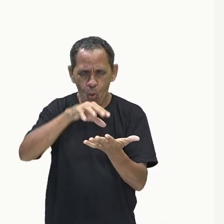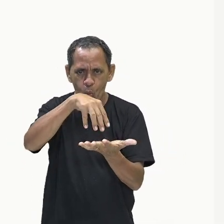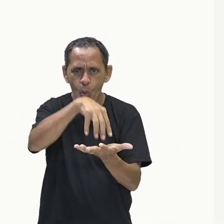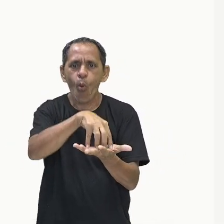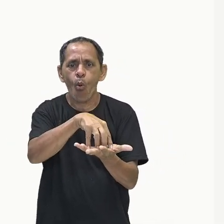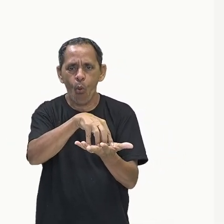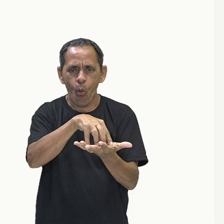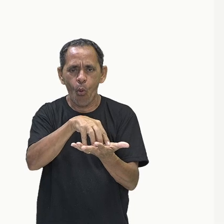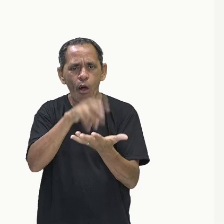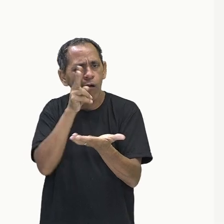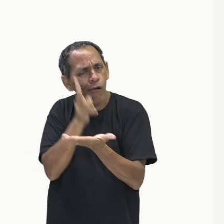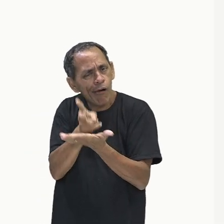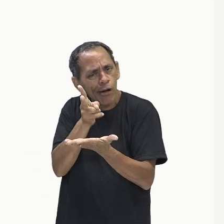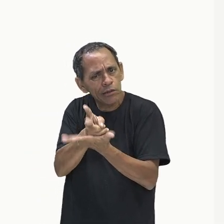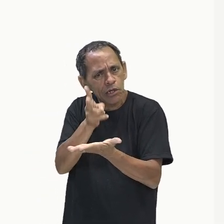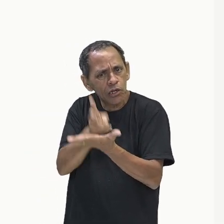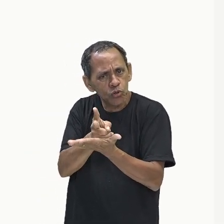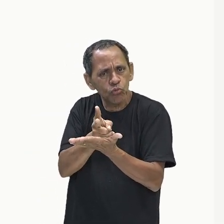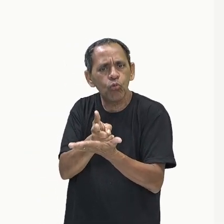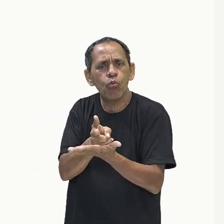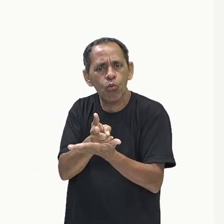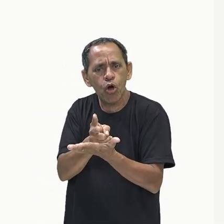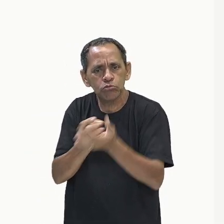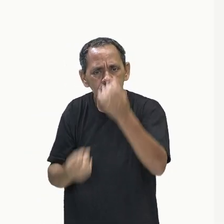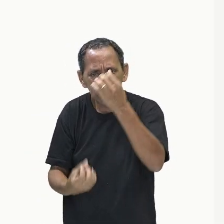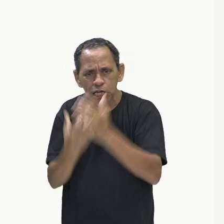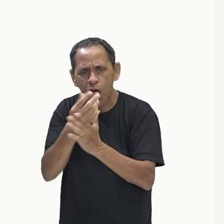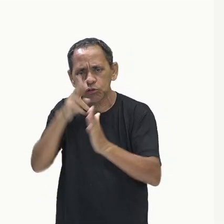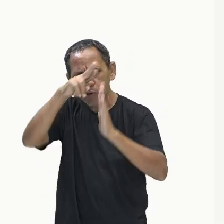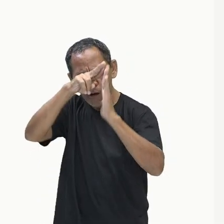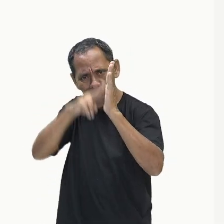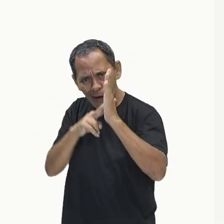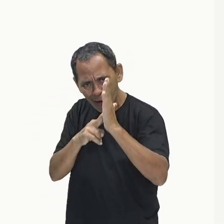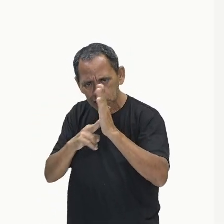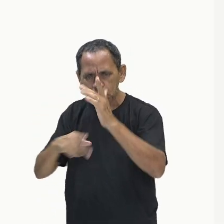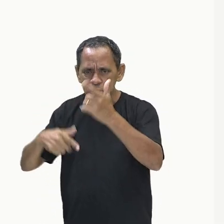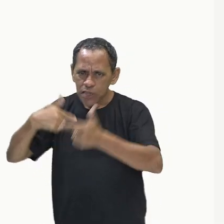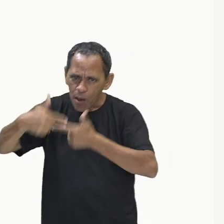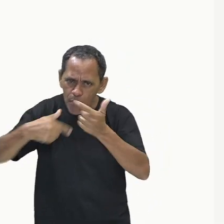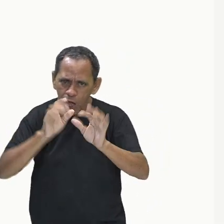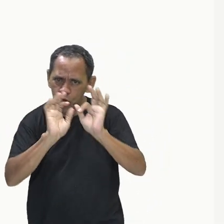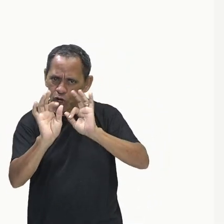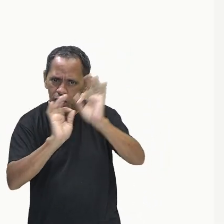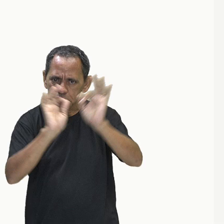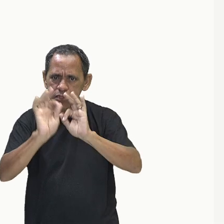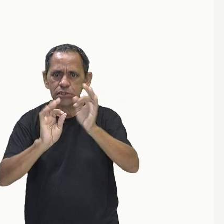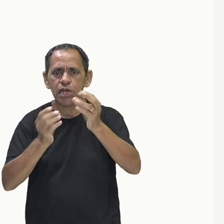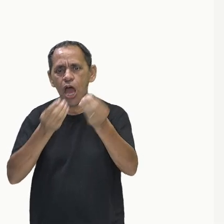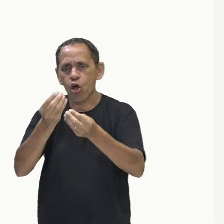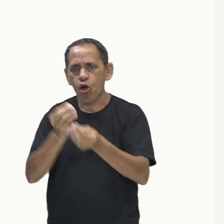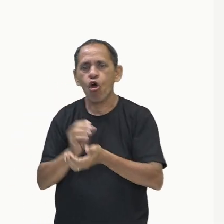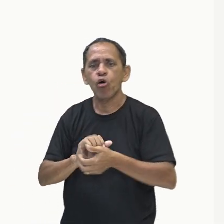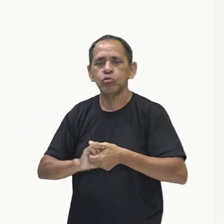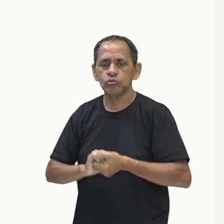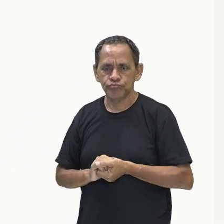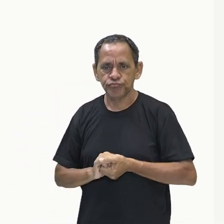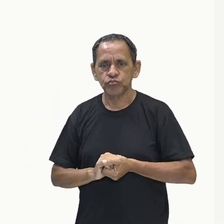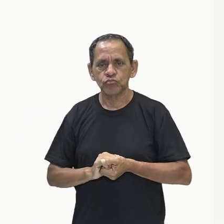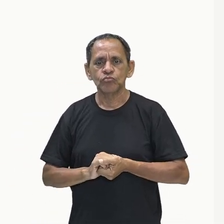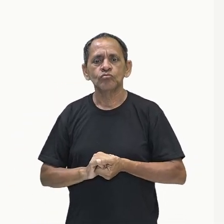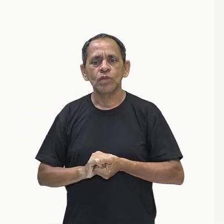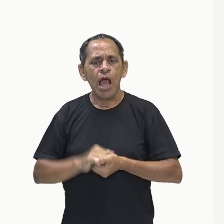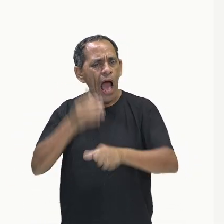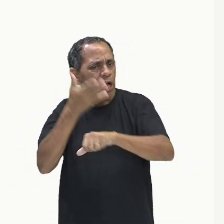aos poucos suas regras, seu modo de planejar o trabalho, armazenar e dividir alimentos. Essas práticas favoreceram